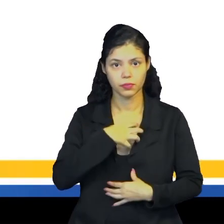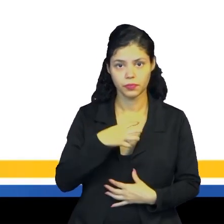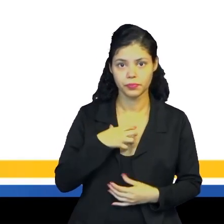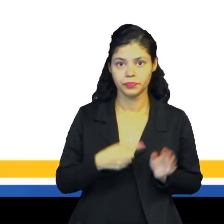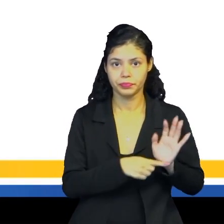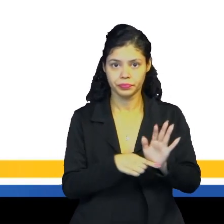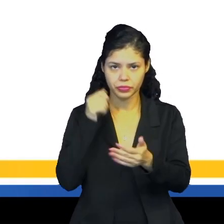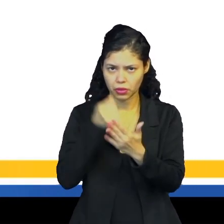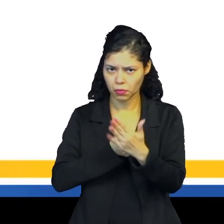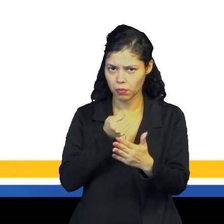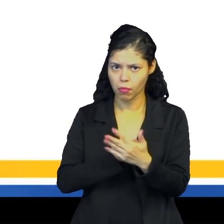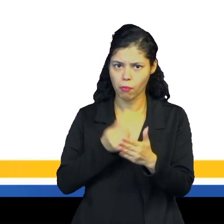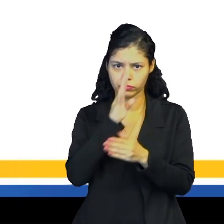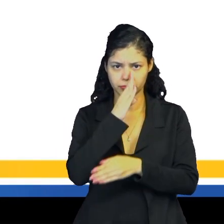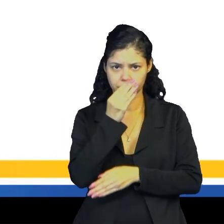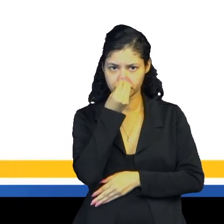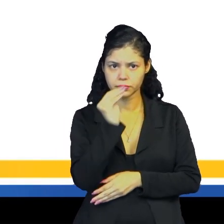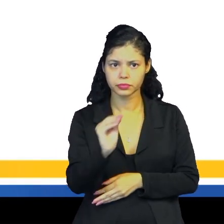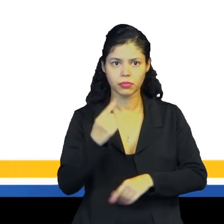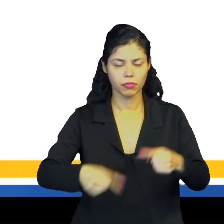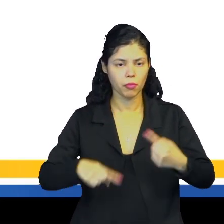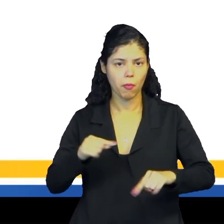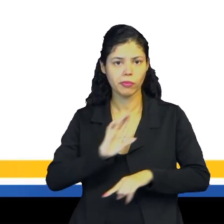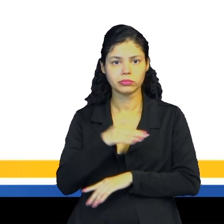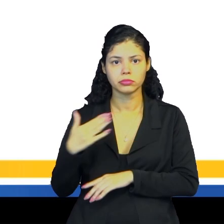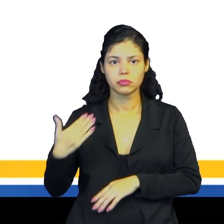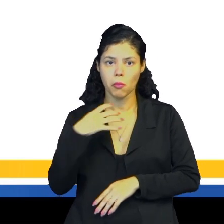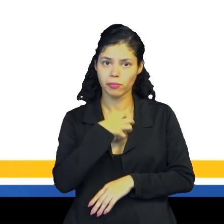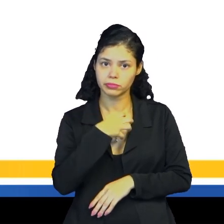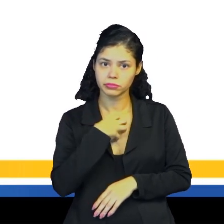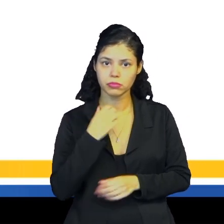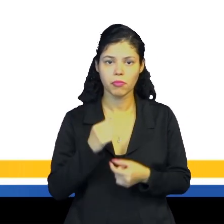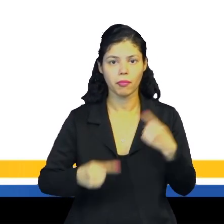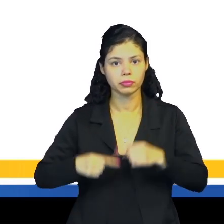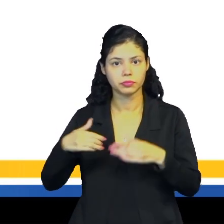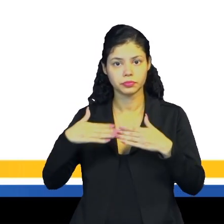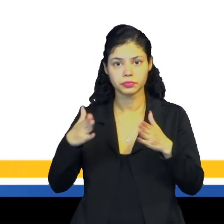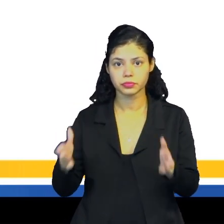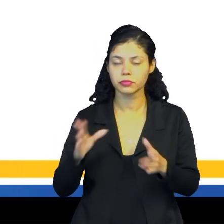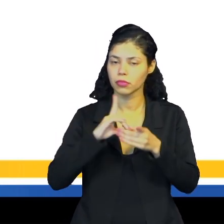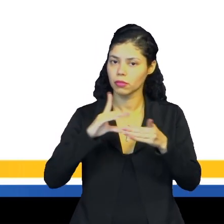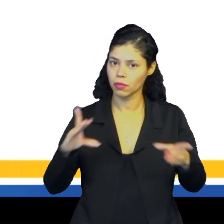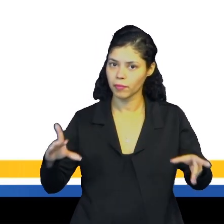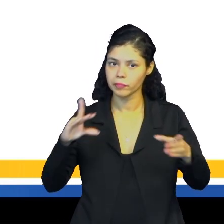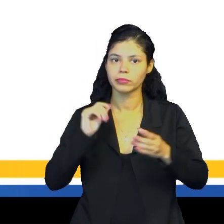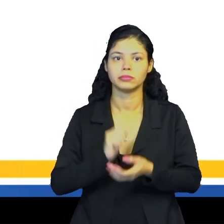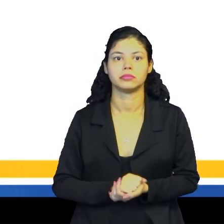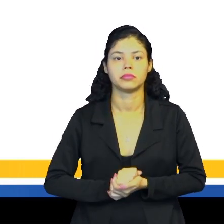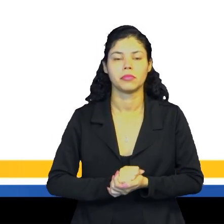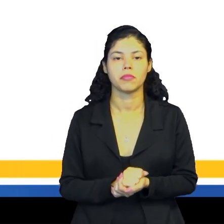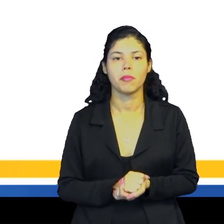de repressão e exclusão política, quanto em momentos politicamente mais abertos e democráticos.